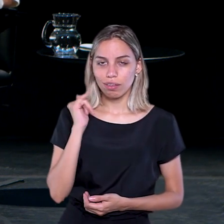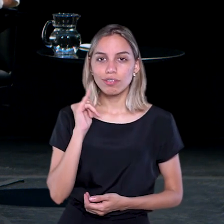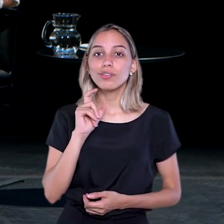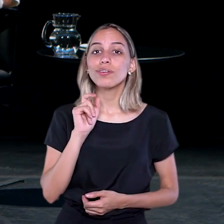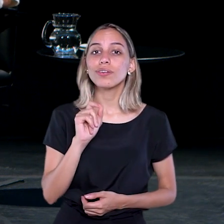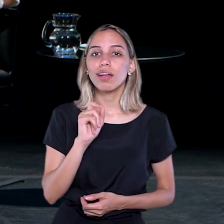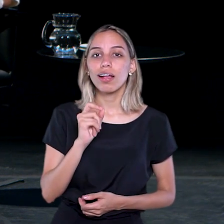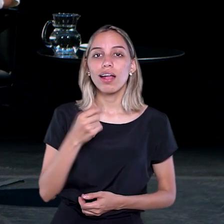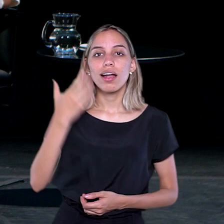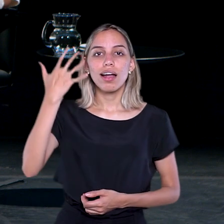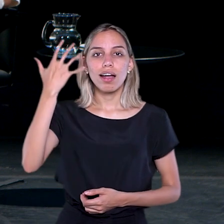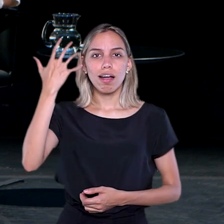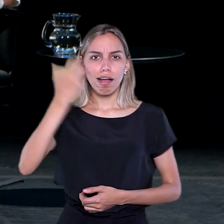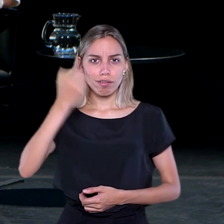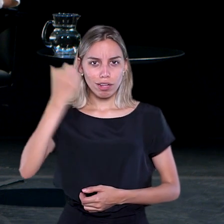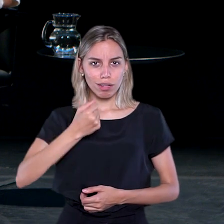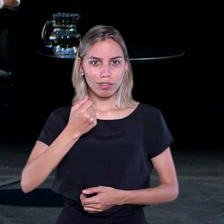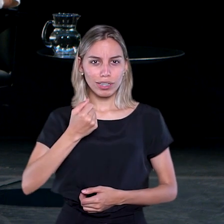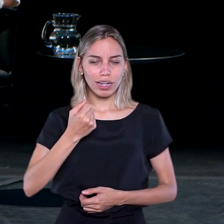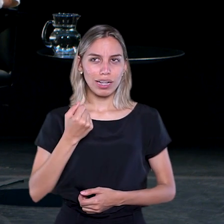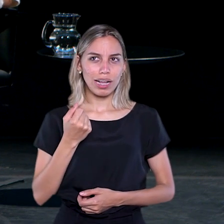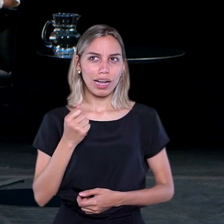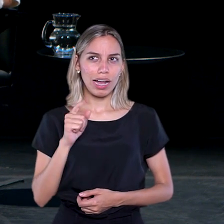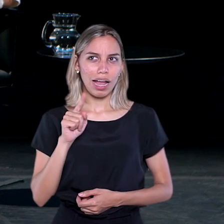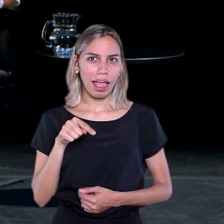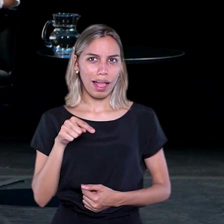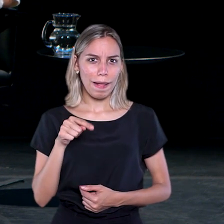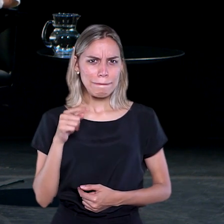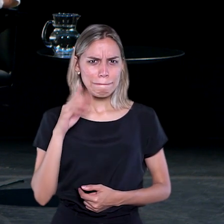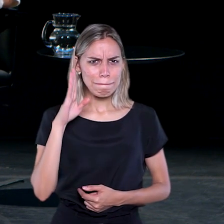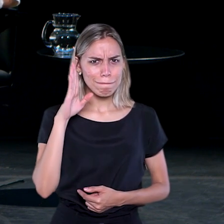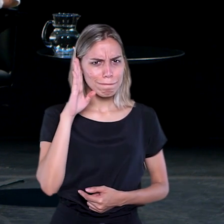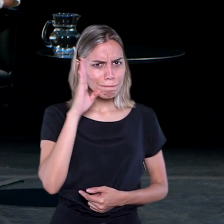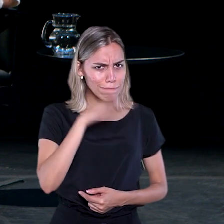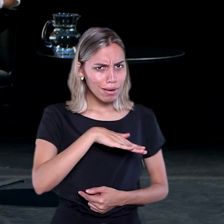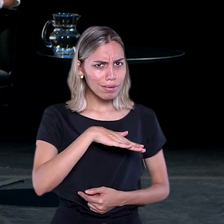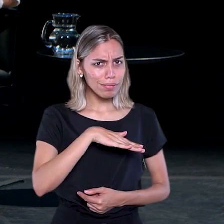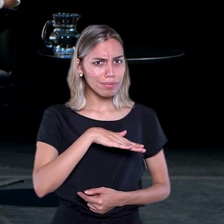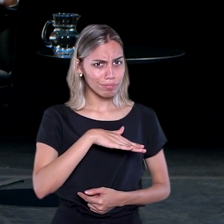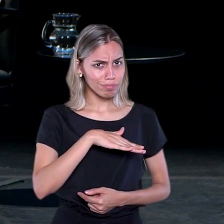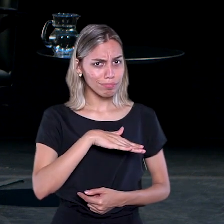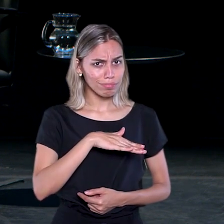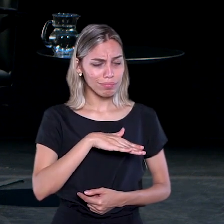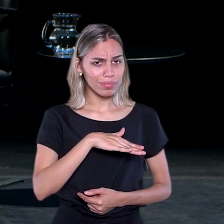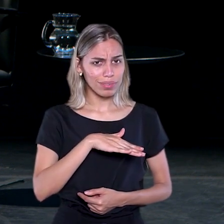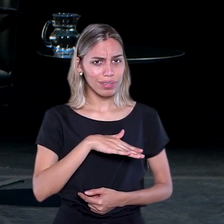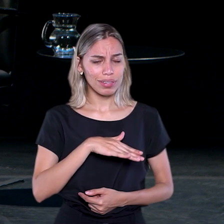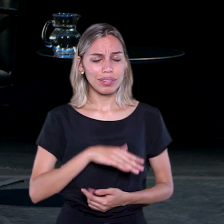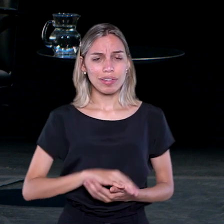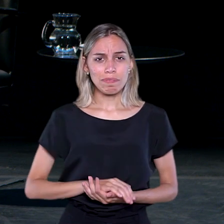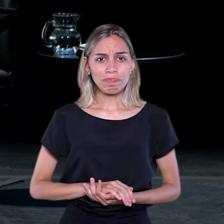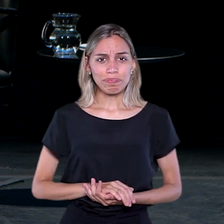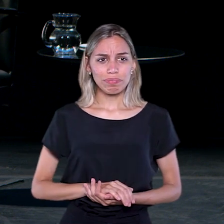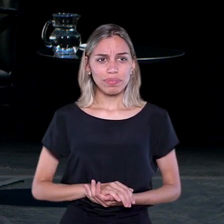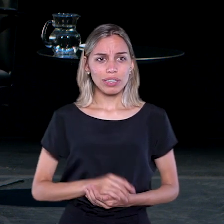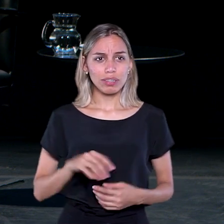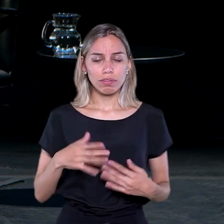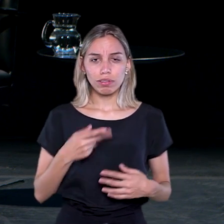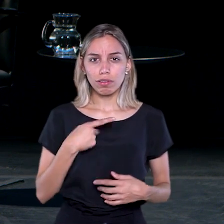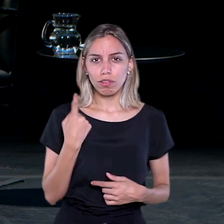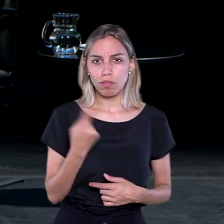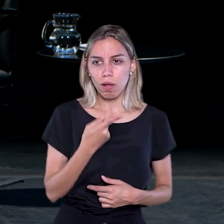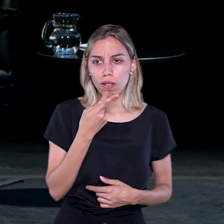promoção da igualdade racial. A gente tem que nominar os fenômenos. Não dá para enfrentar nenhum mal sem reconhecer